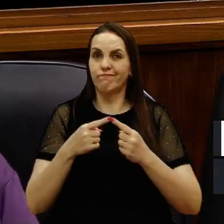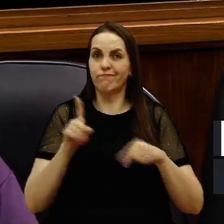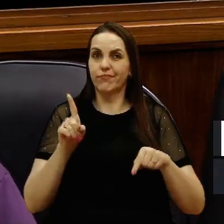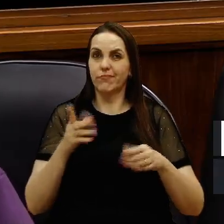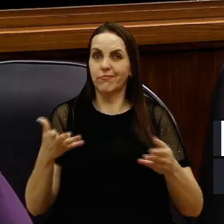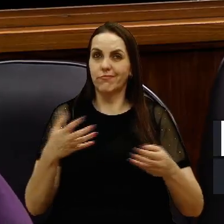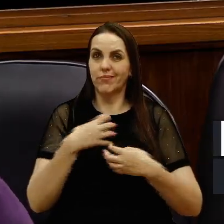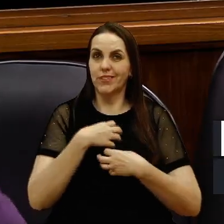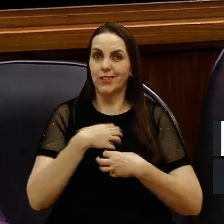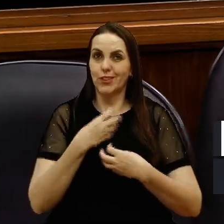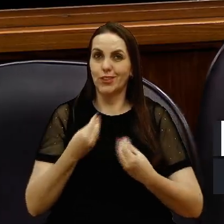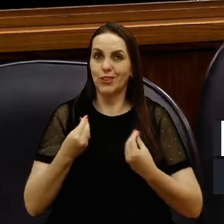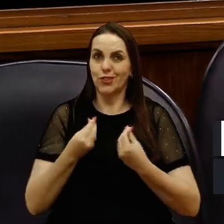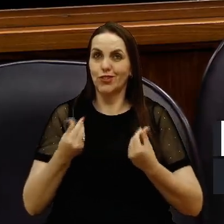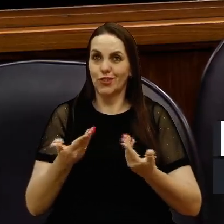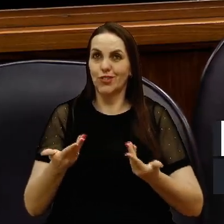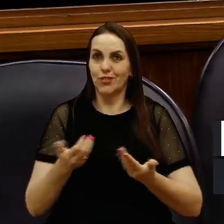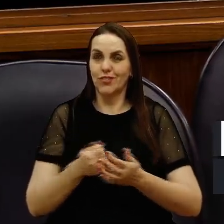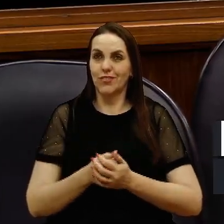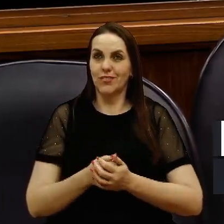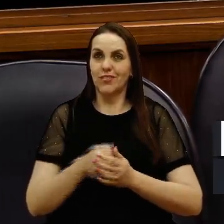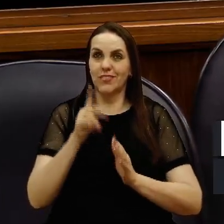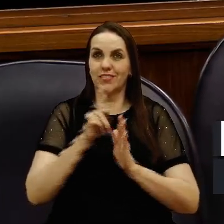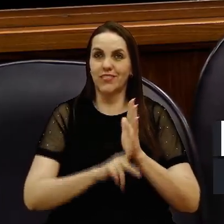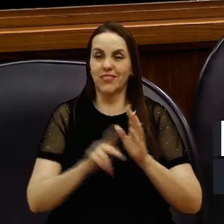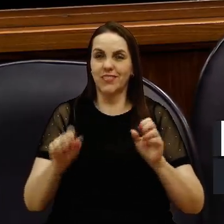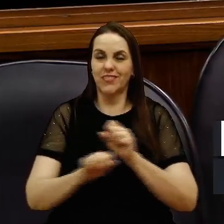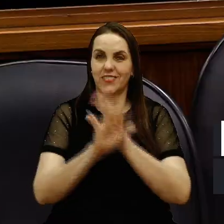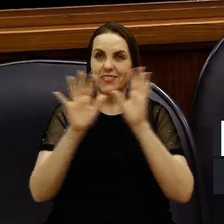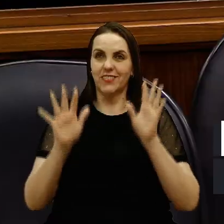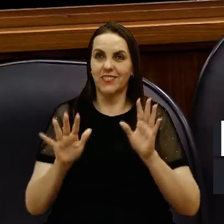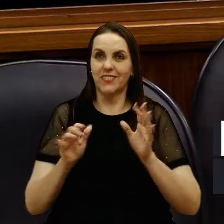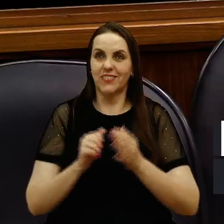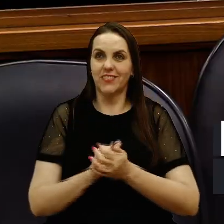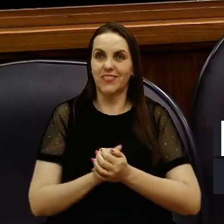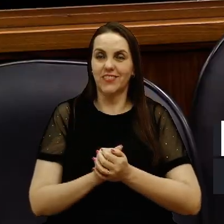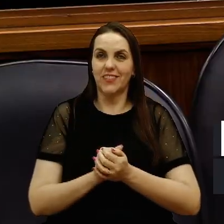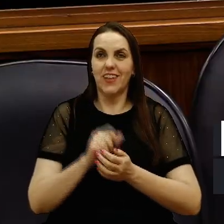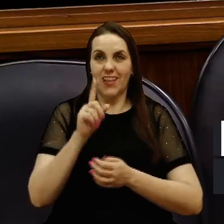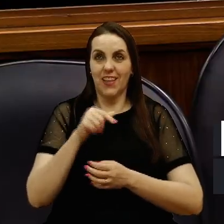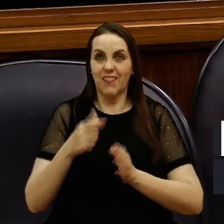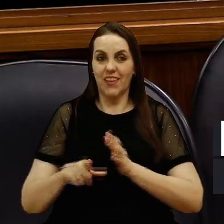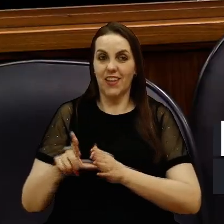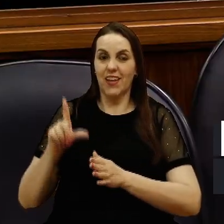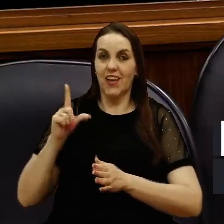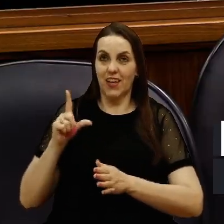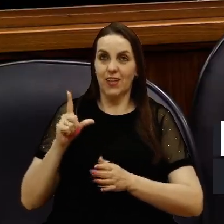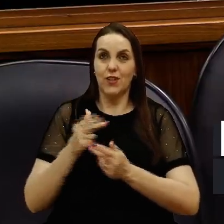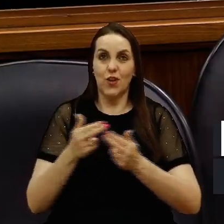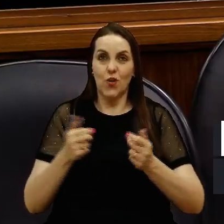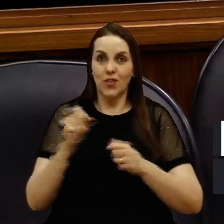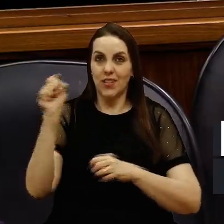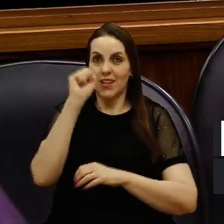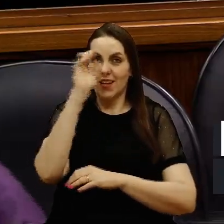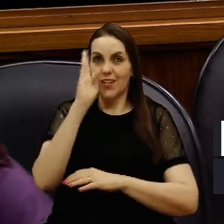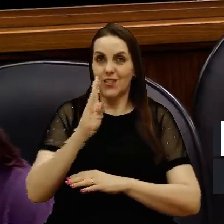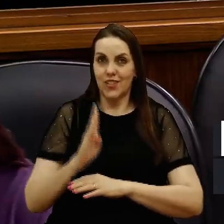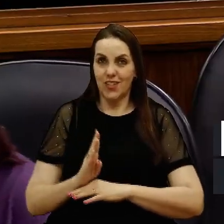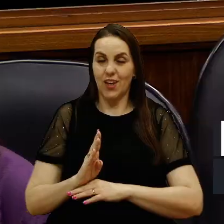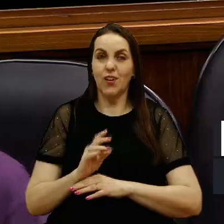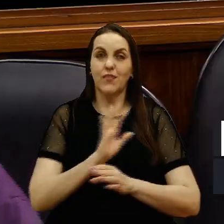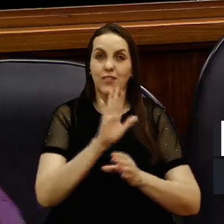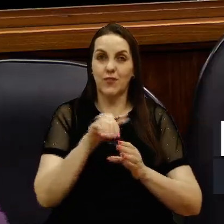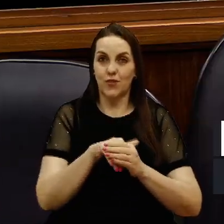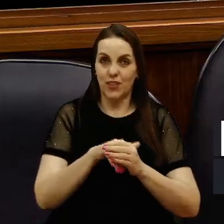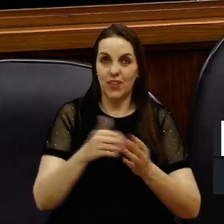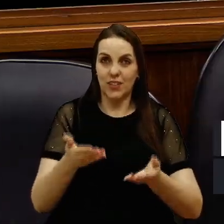faz muito sentido, porque o projeto ele não é claro, porque o projeto ele vem antes de uma coisa nacional, que logo vai